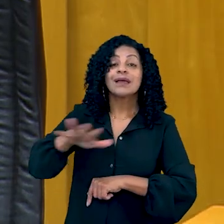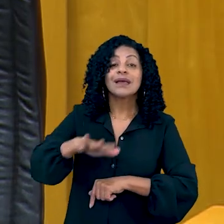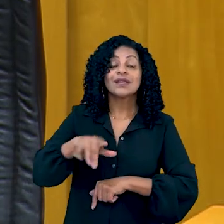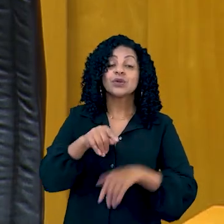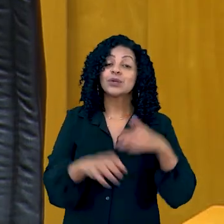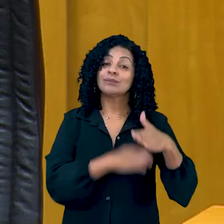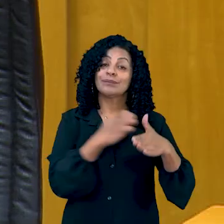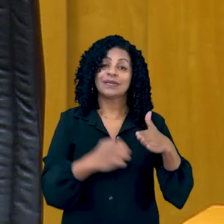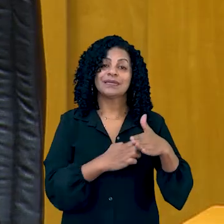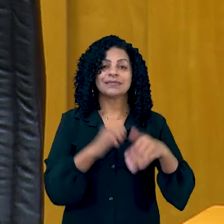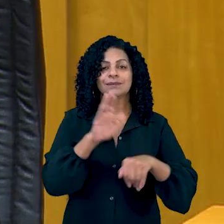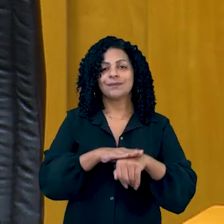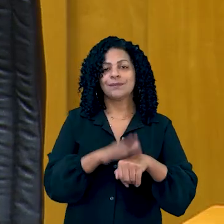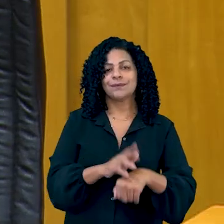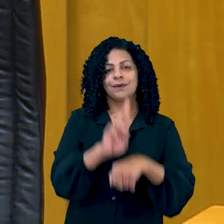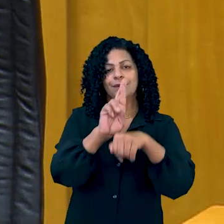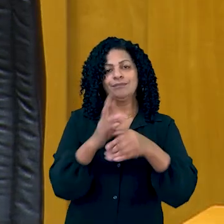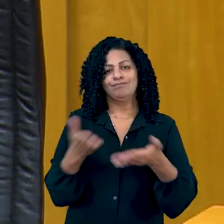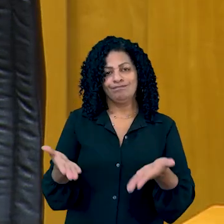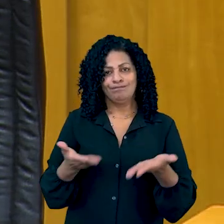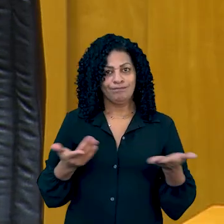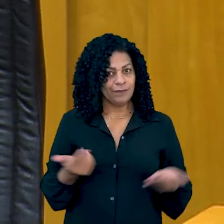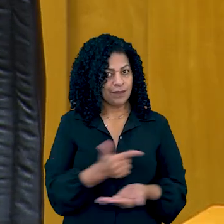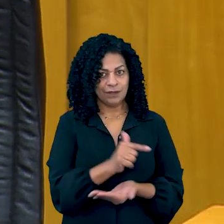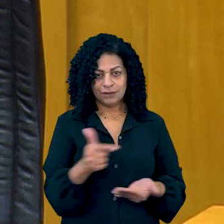parece que é esse o